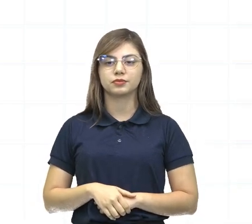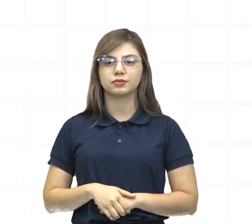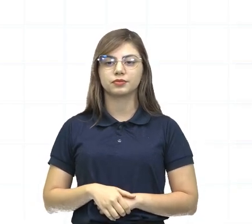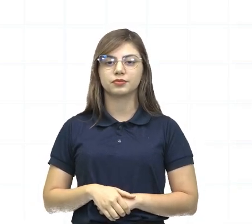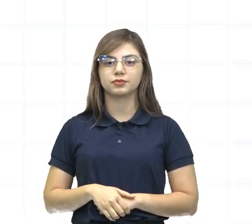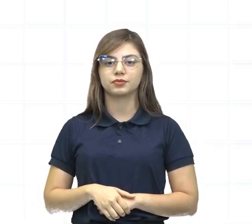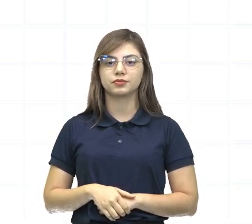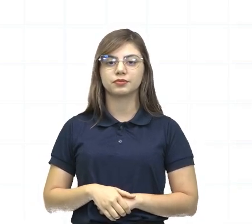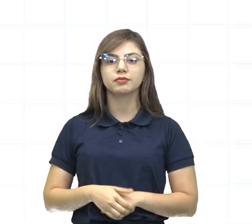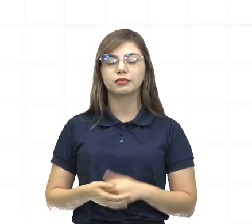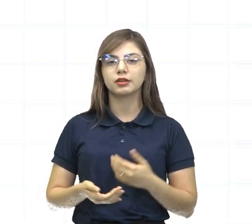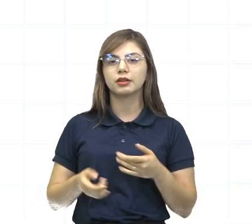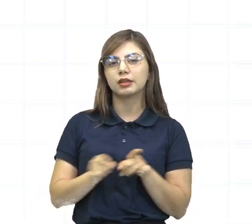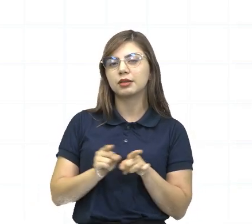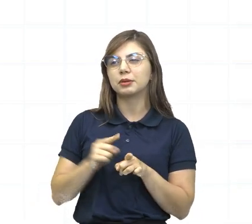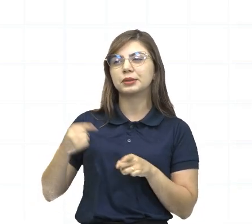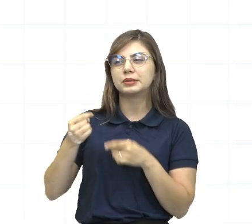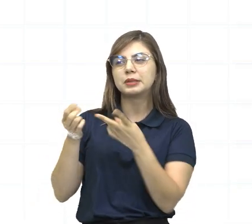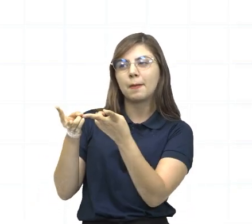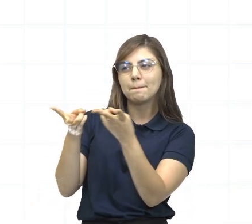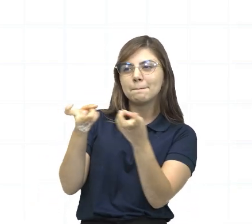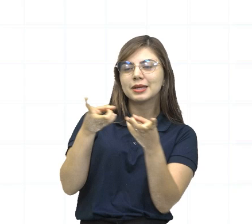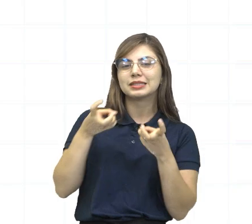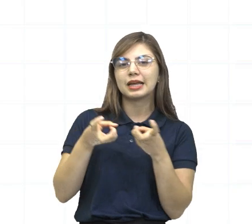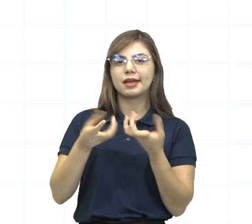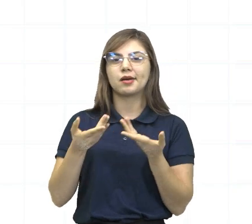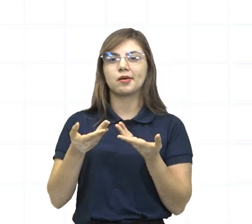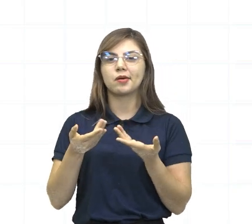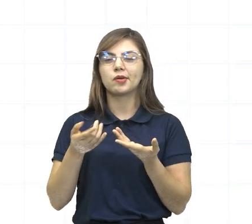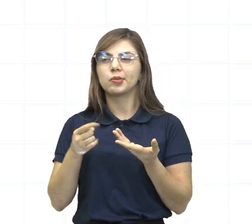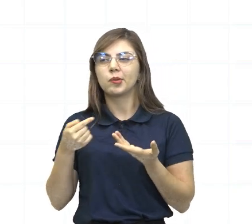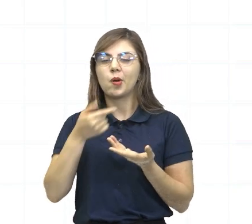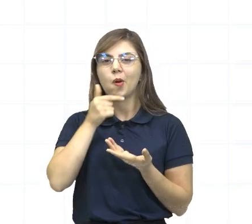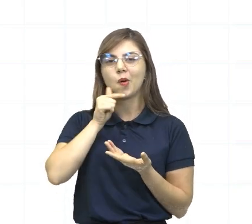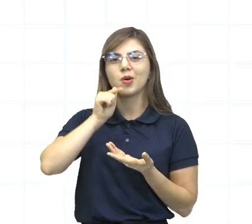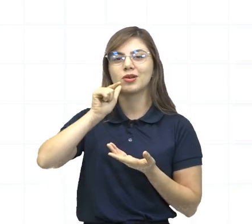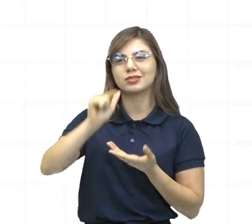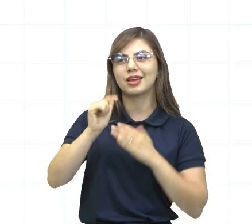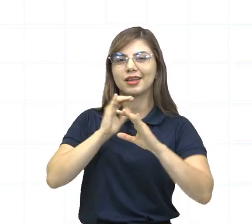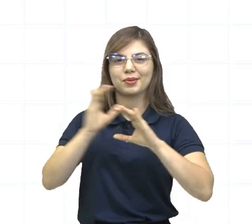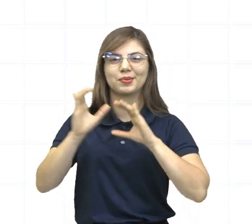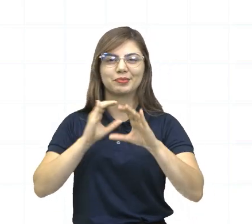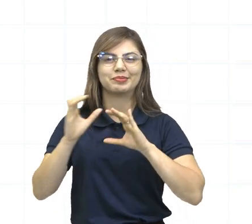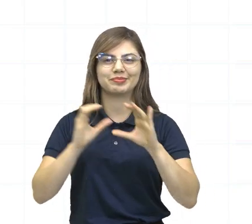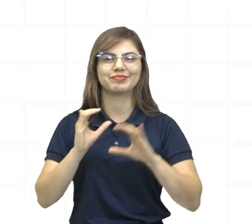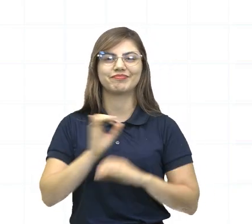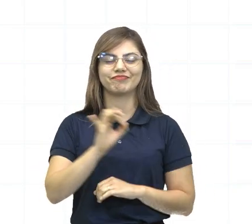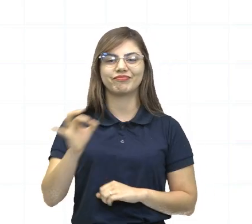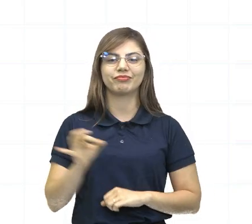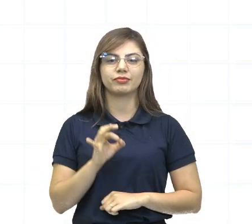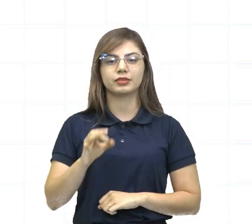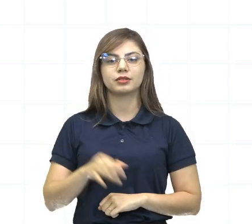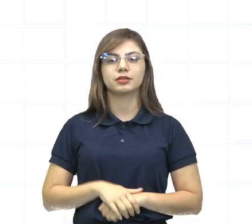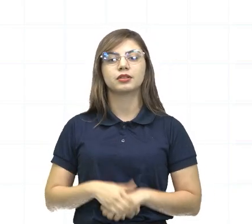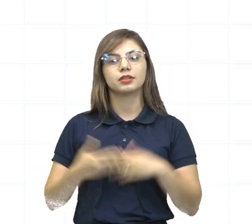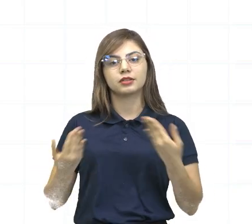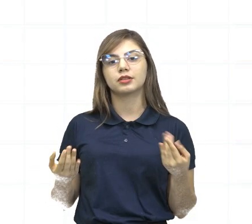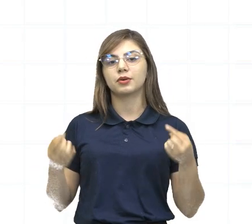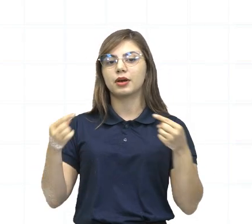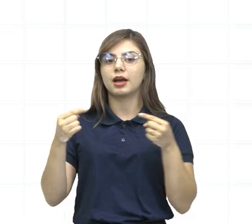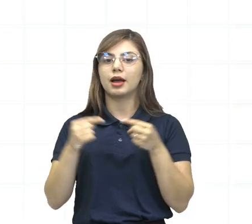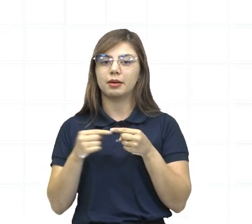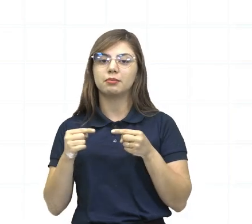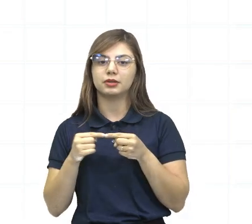aquele algo mais que a gente compartilha naquele momento da comunicação. Tá certo? Então, isso é o High